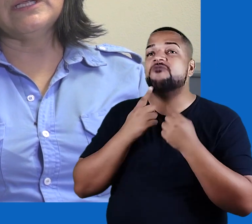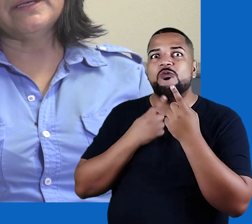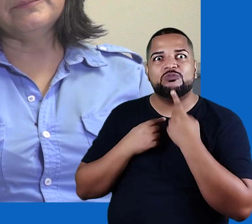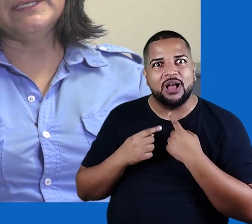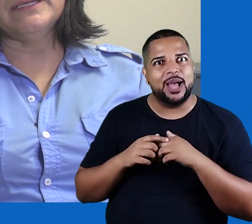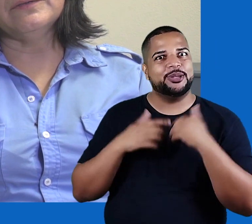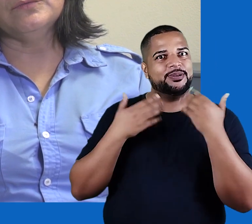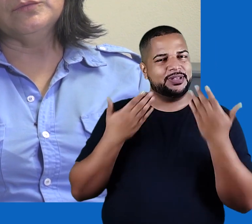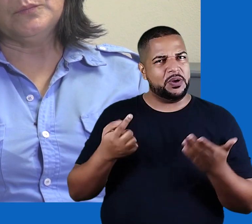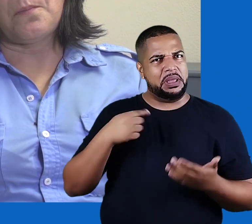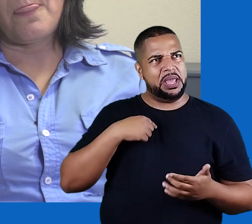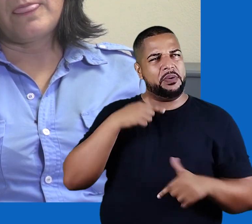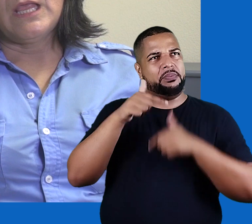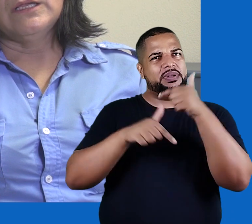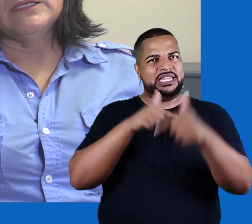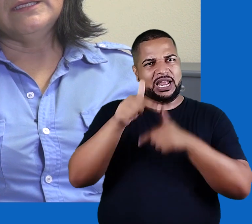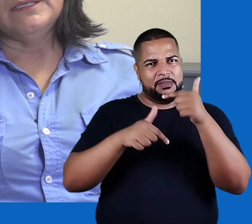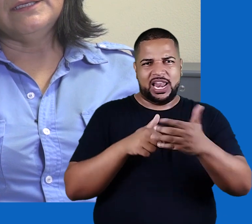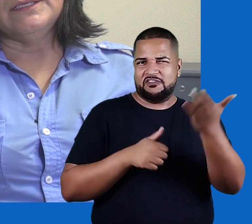E quando eu trabalhava com